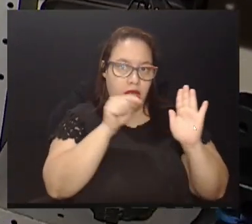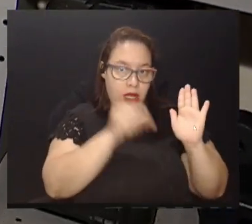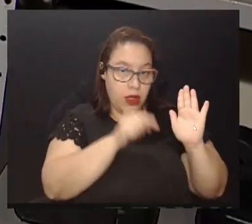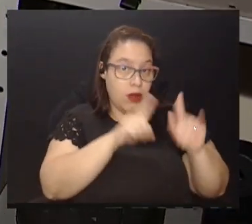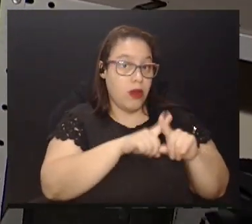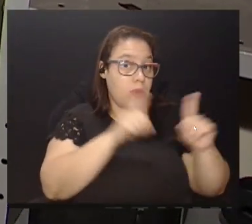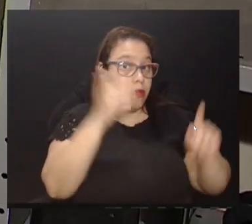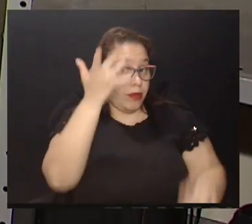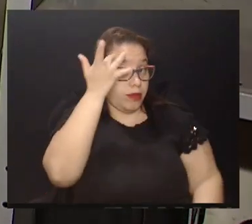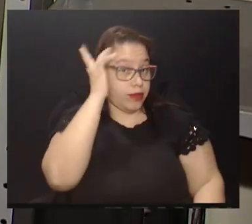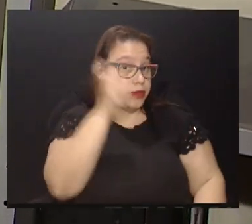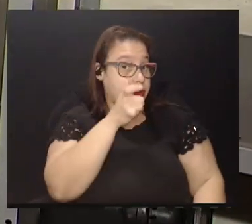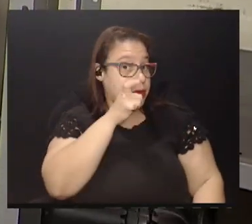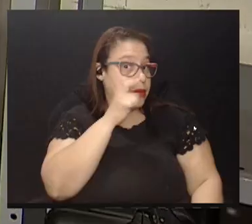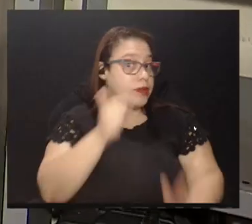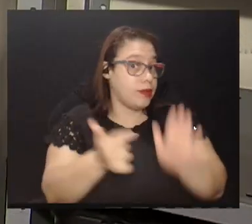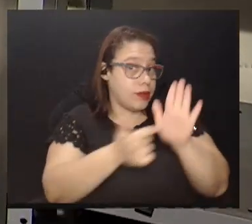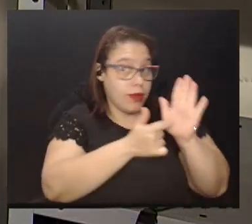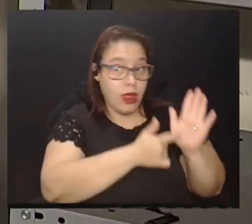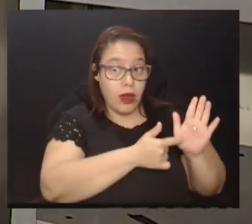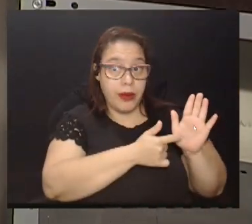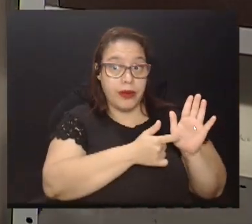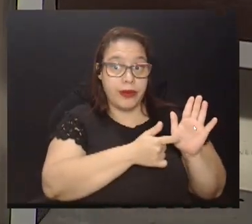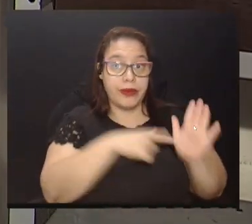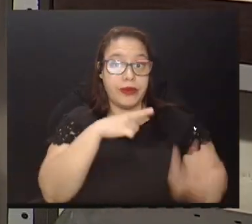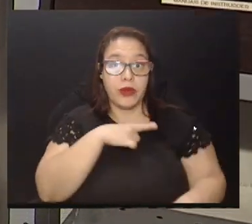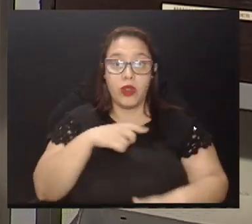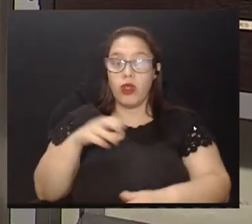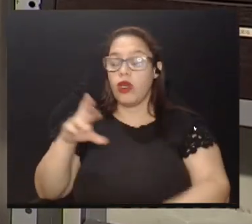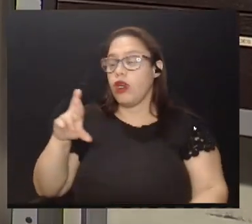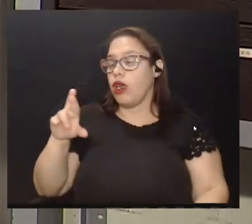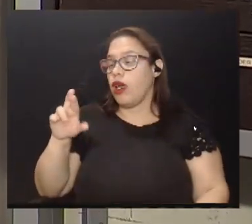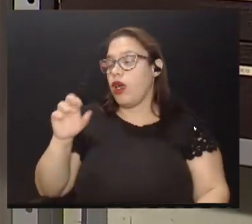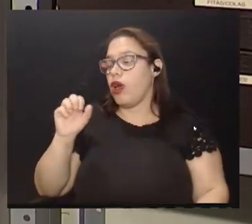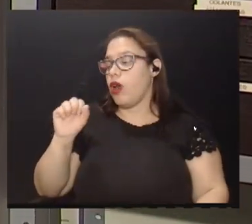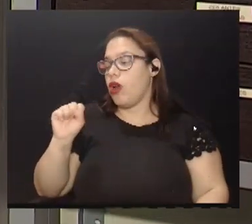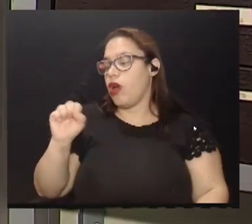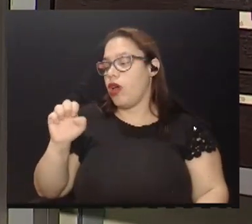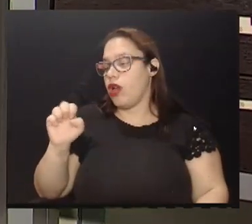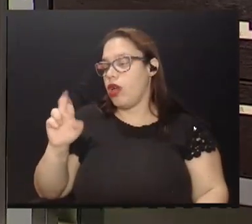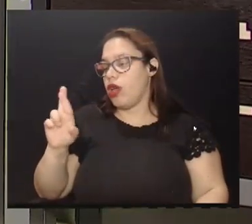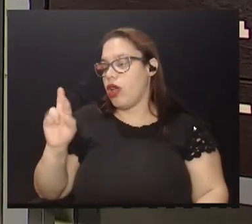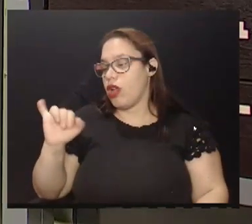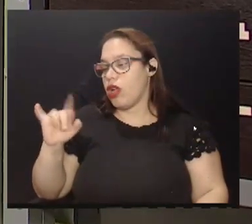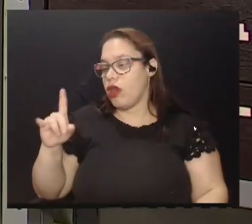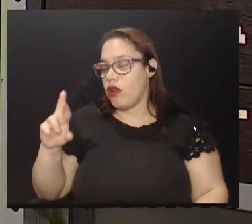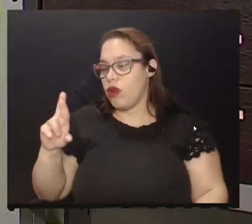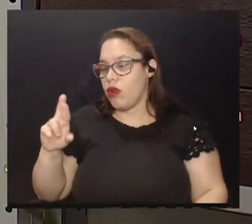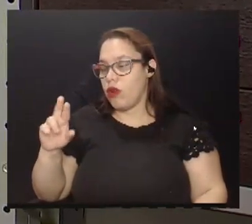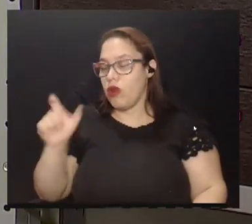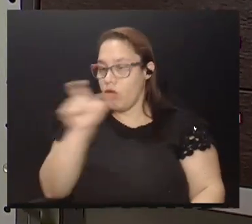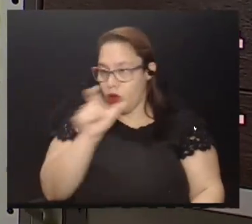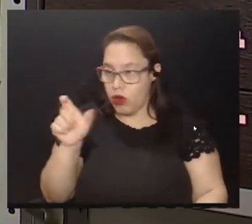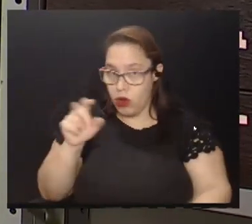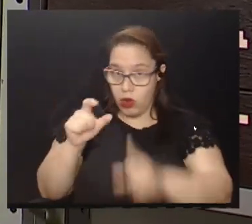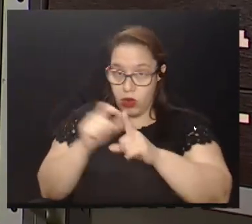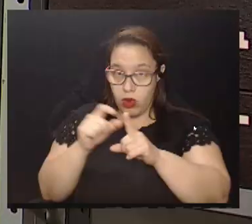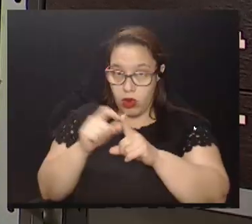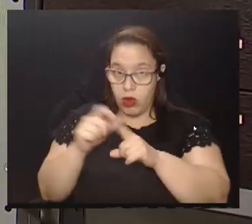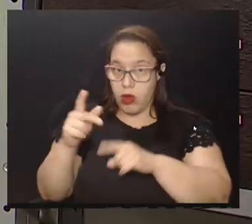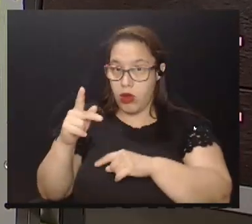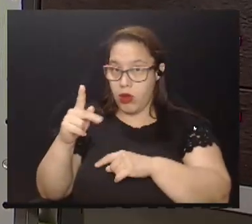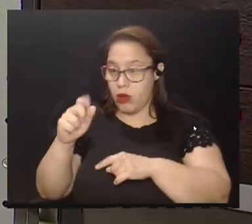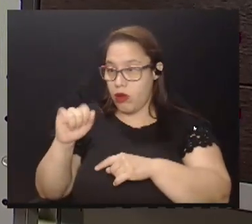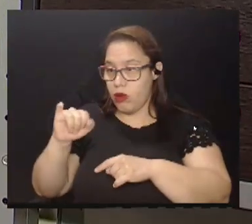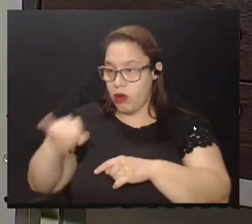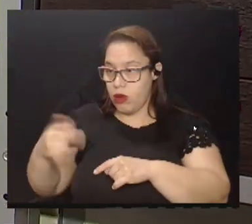para vocês é que a gente tem um servidor chamado Painho, que todo o nosso conteúdo está aqui. A gente não depende do